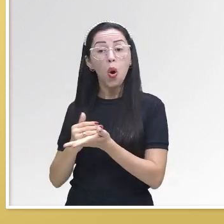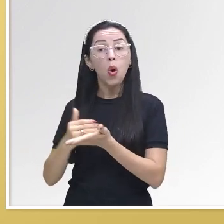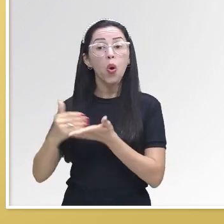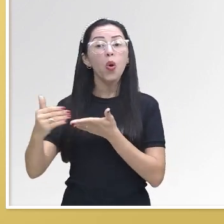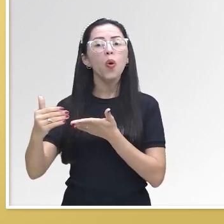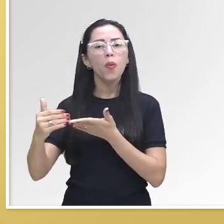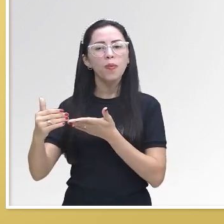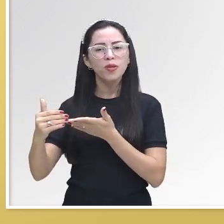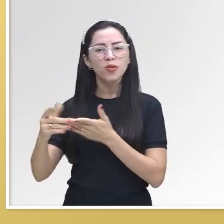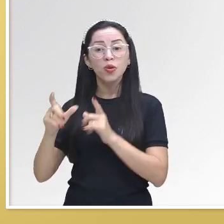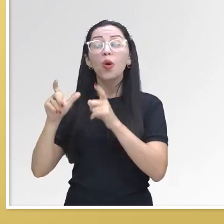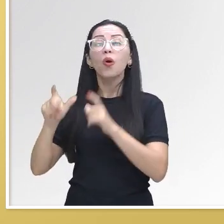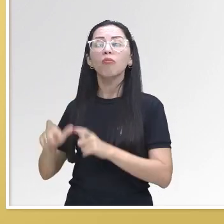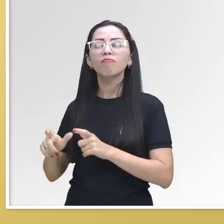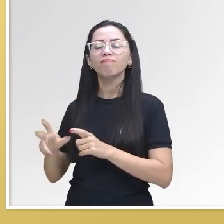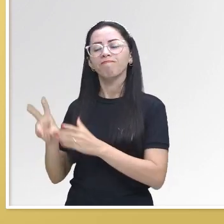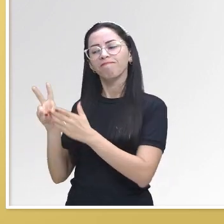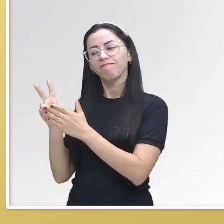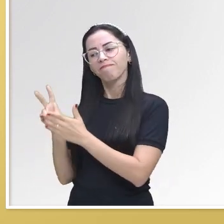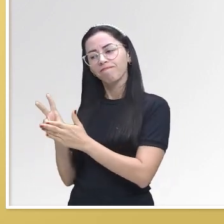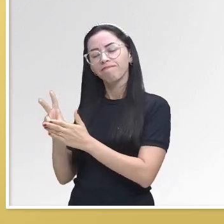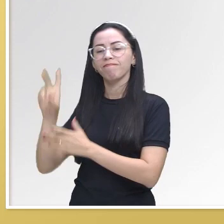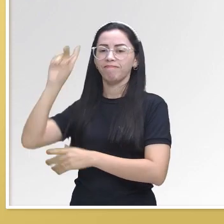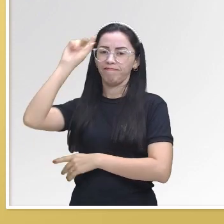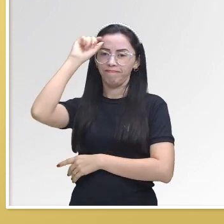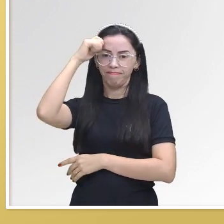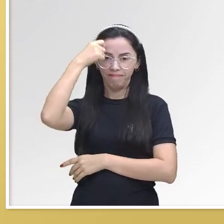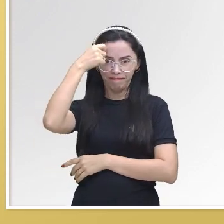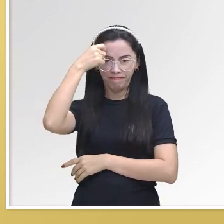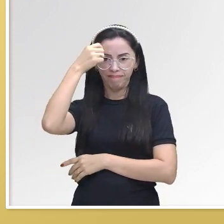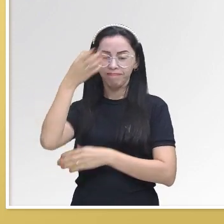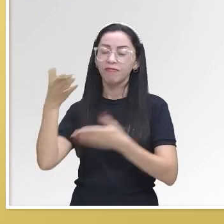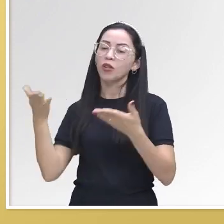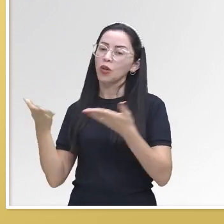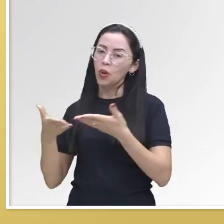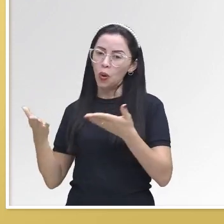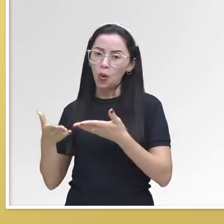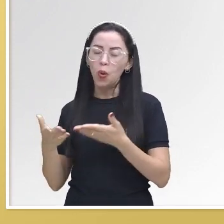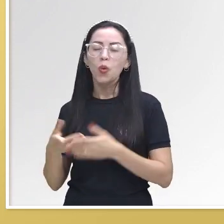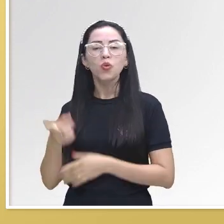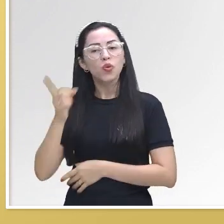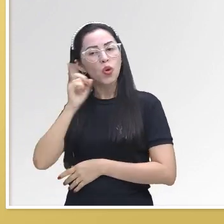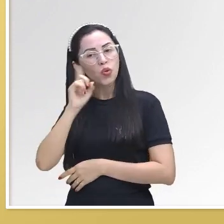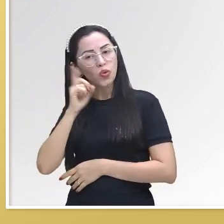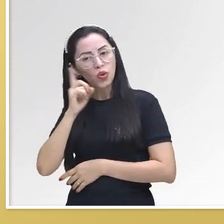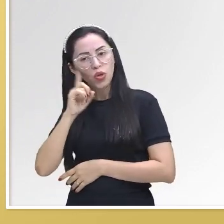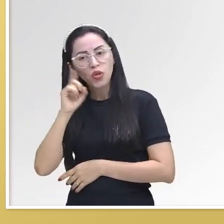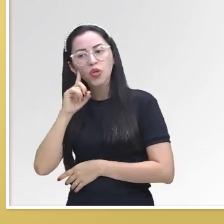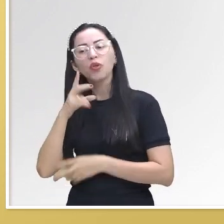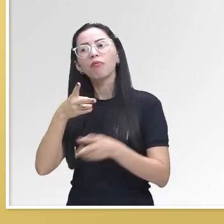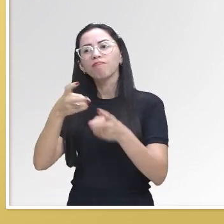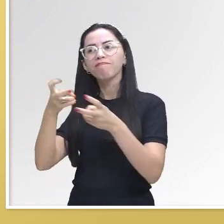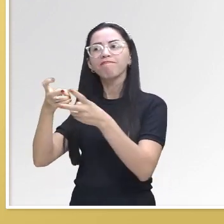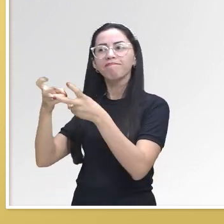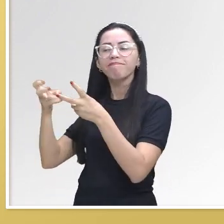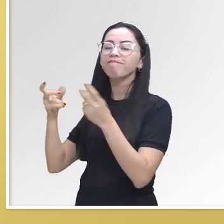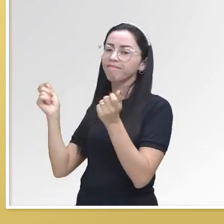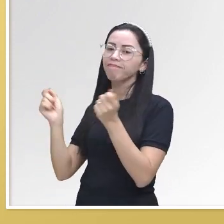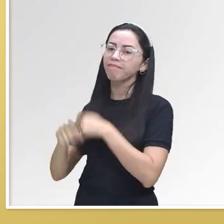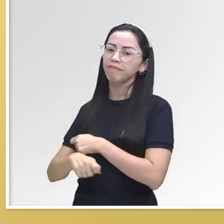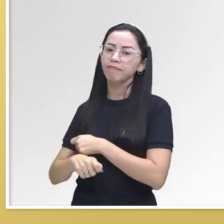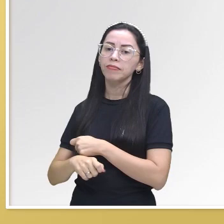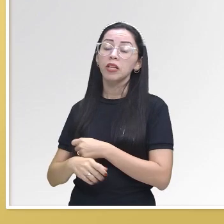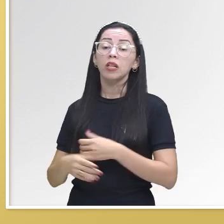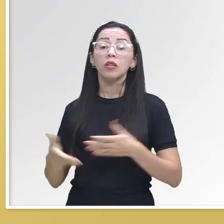eles traçaram para conquistar esses direitos reflete diretamente no nosso dia a dia, no nosso jeito de ser. Então, tudo que